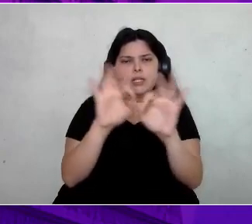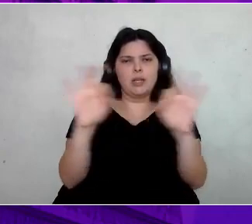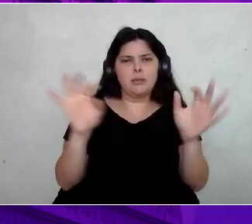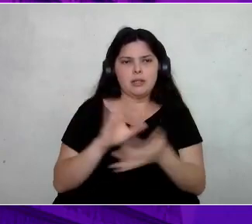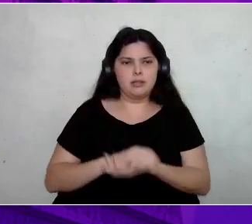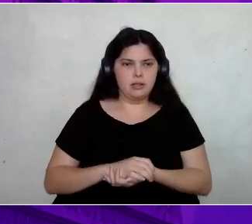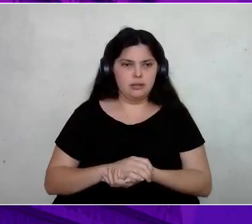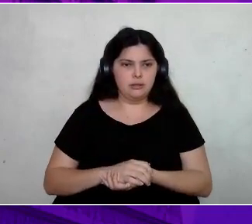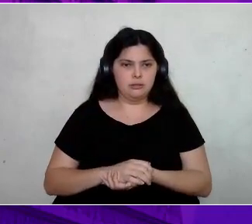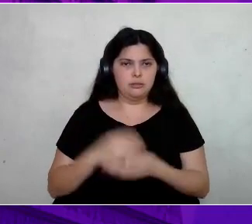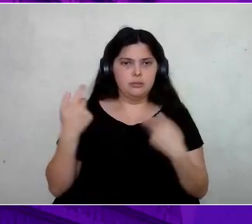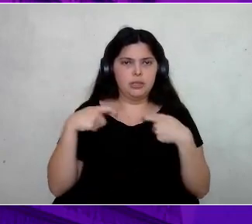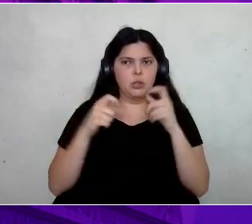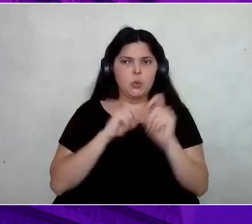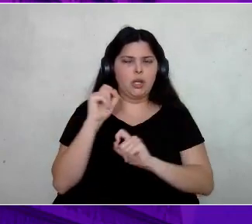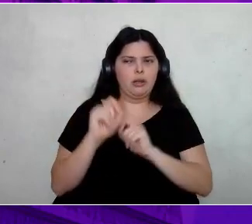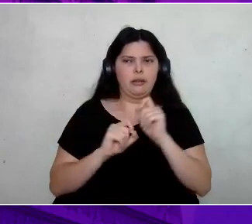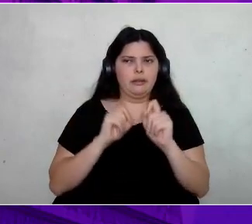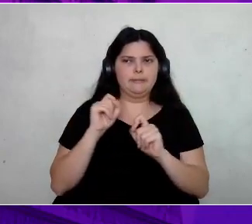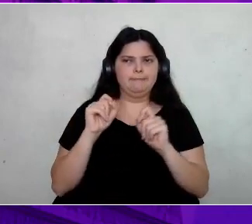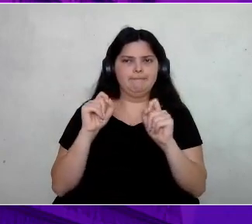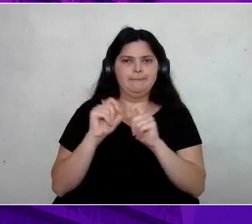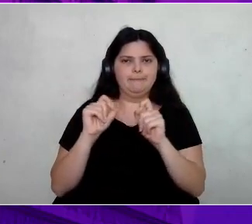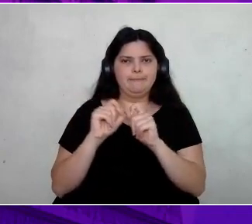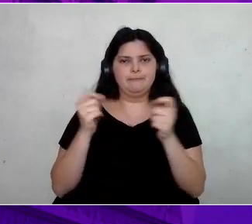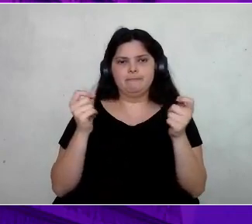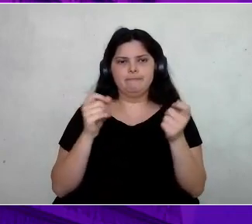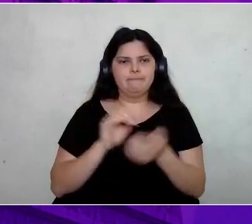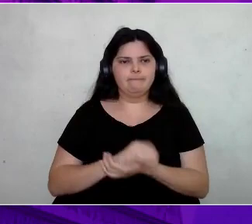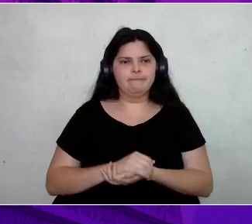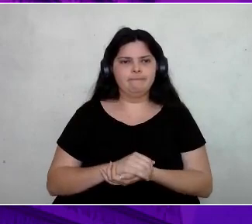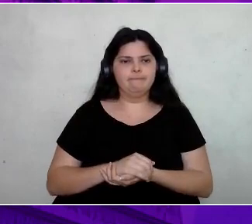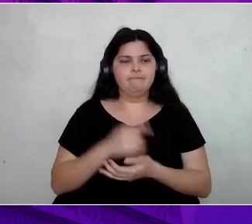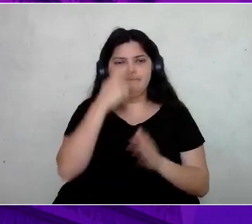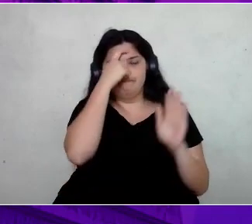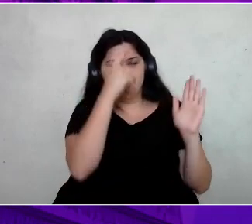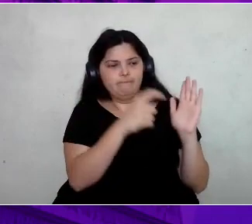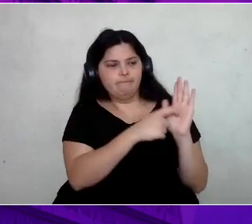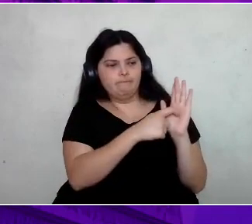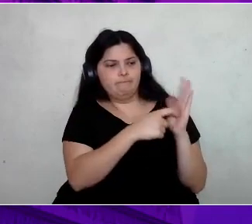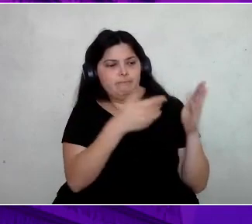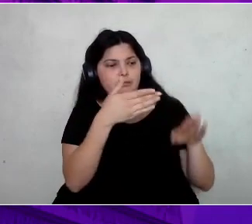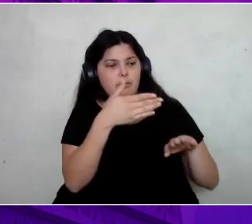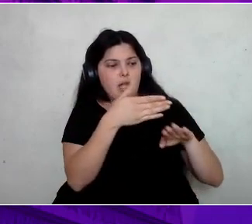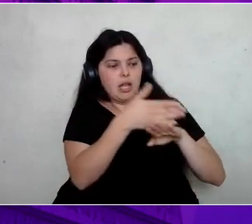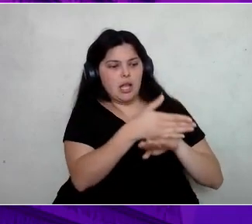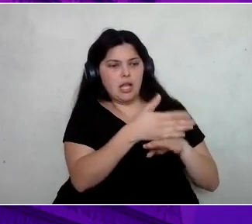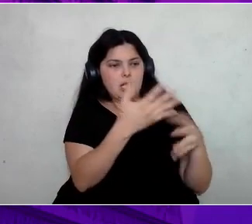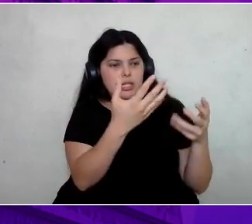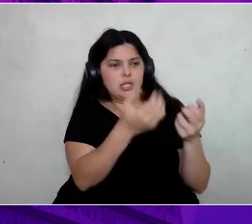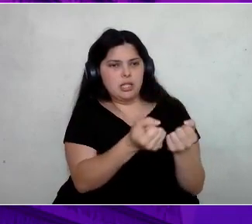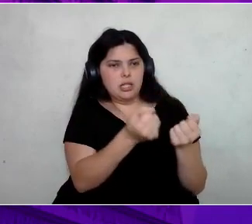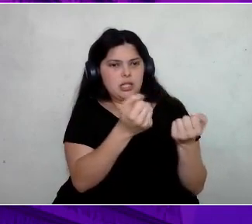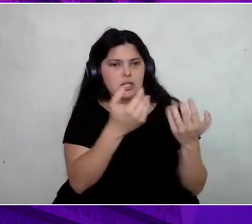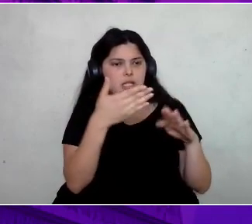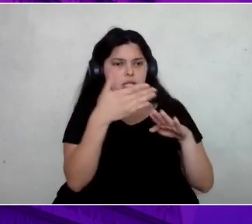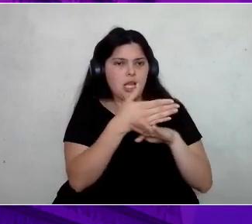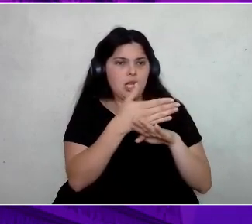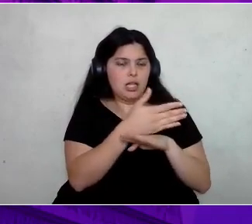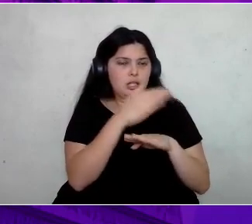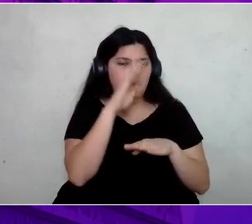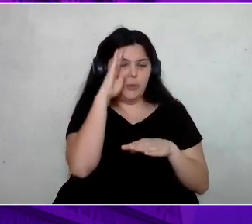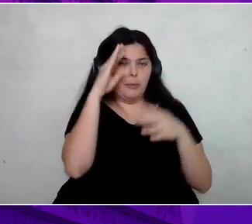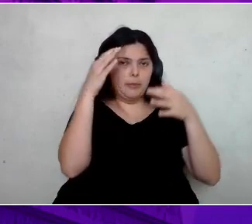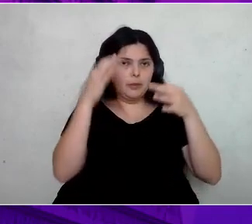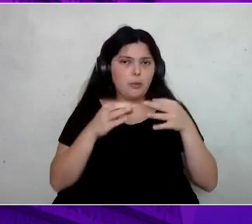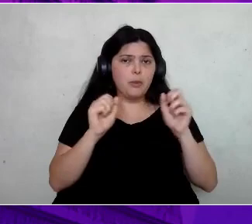preciso fazer com que a inteligência artificial acerte a priori, porque eu posso corrigir depois, eu sei que